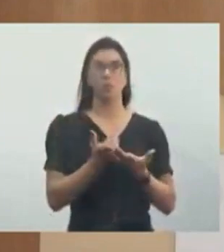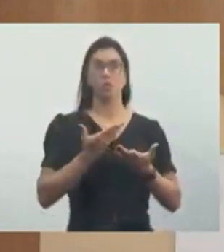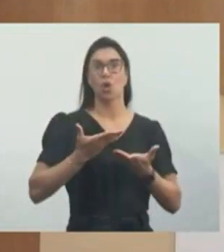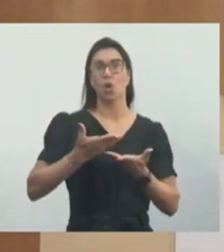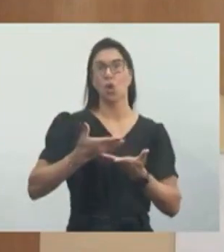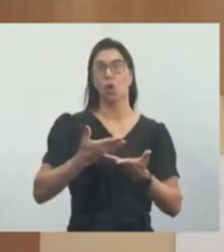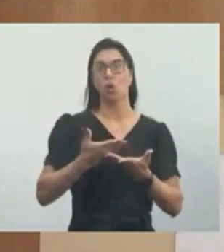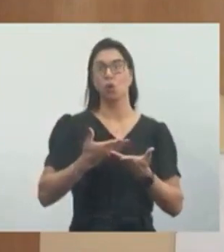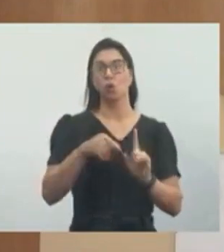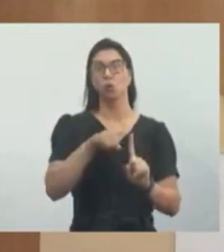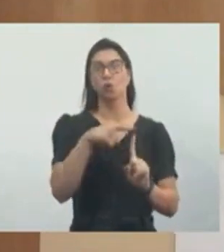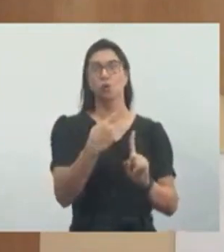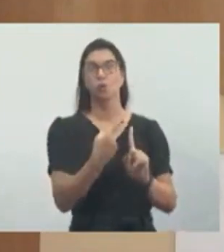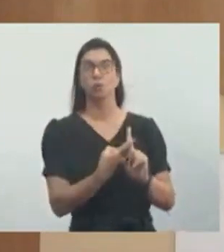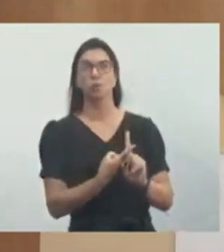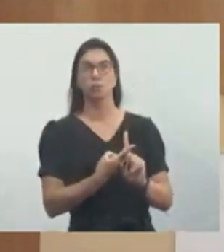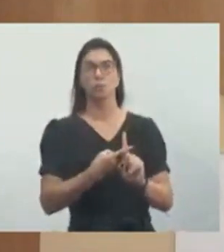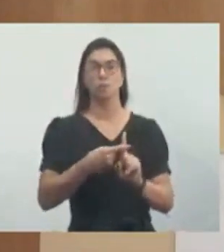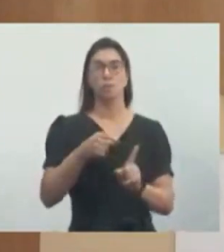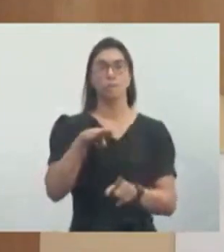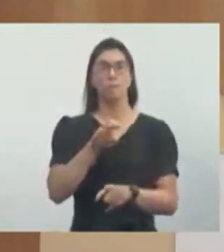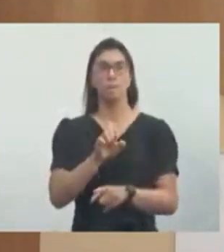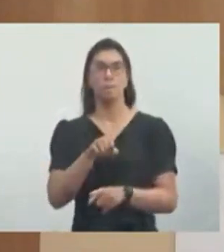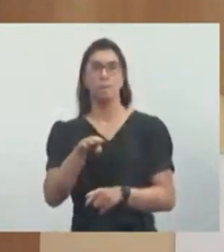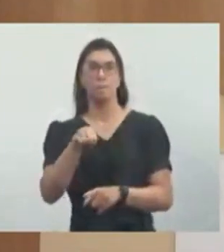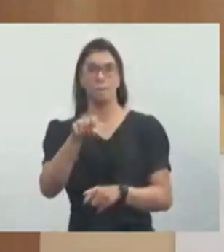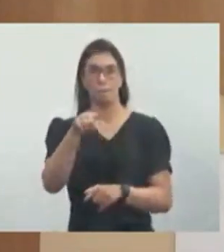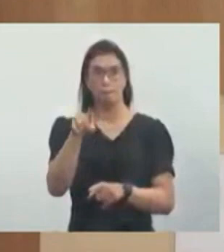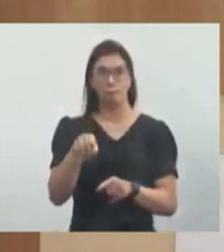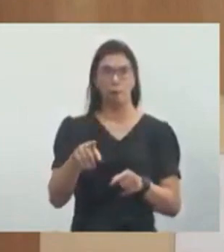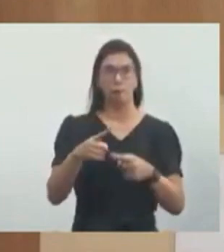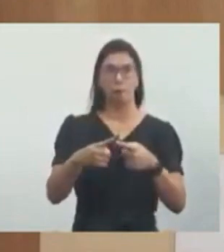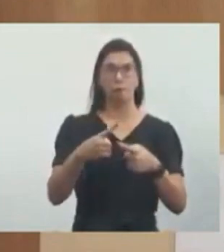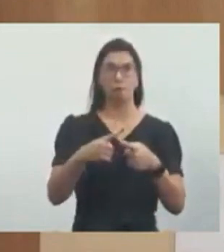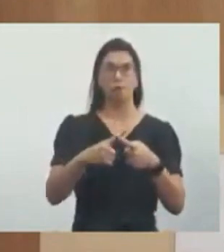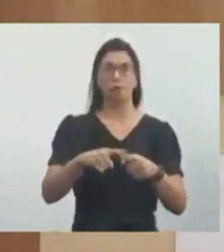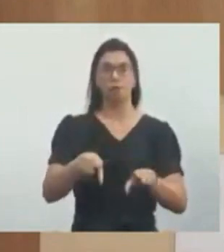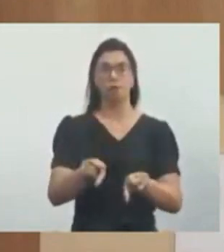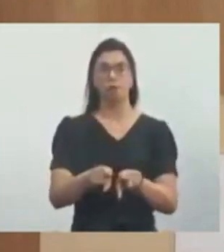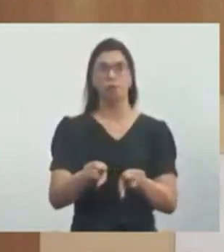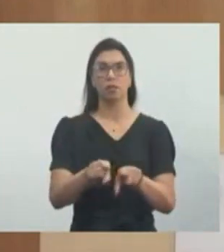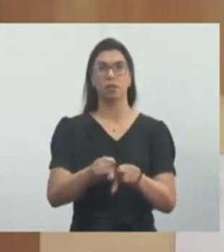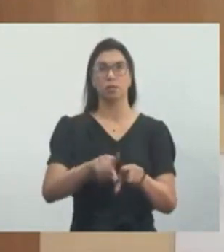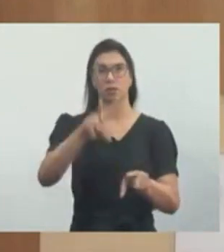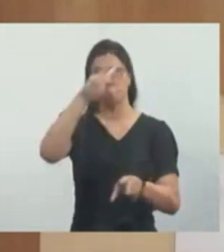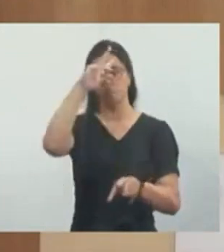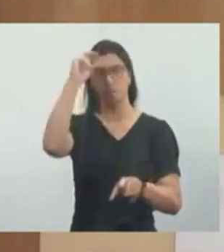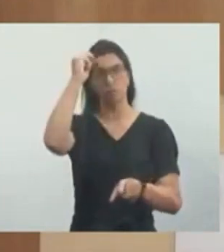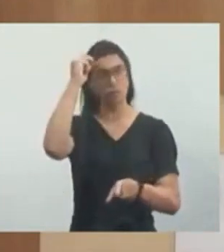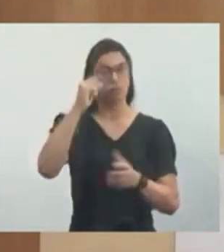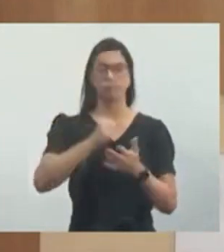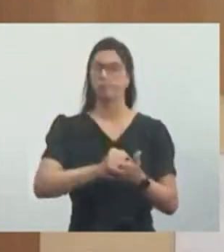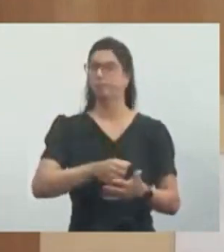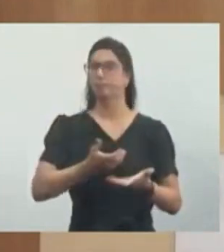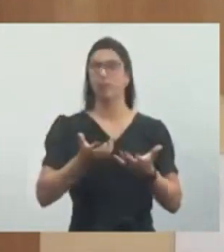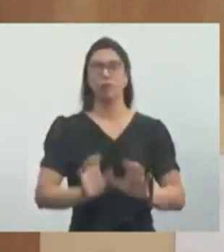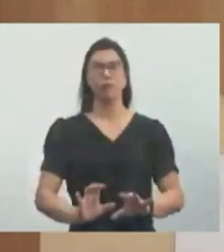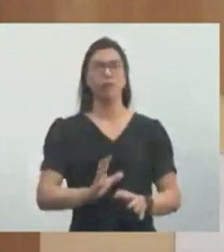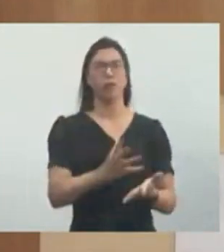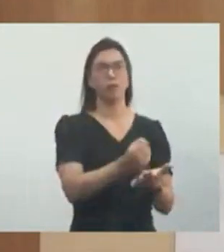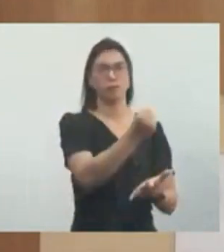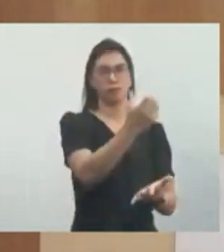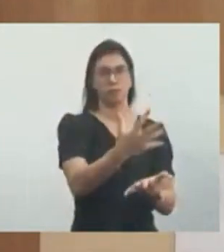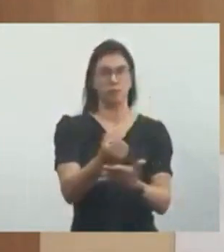já nasceram e estão jogados aí para a rua, porque também o município não resgata esses animais da forma